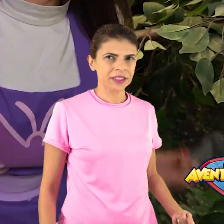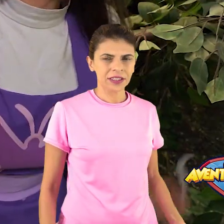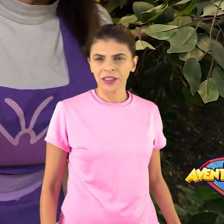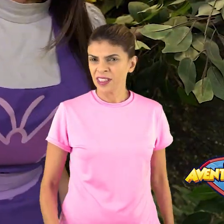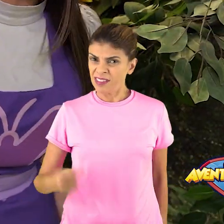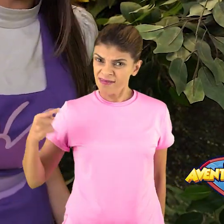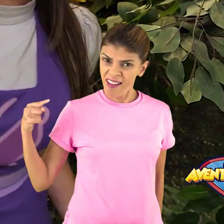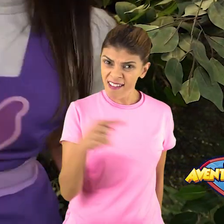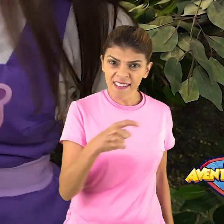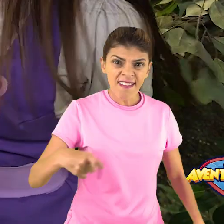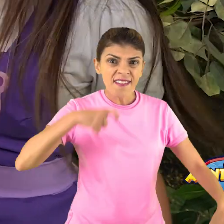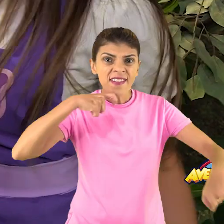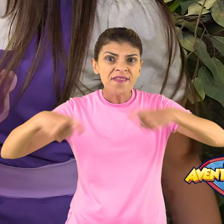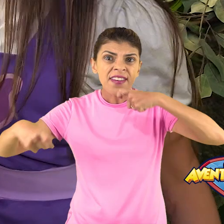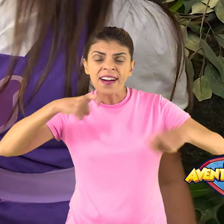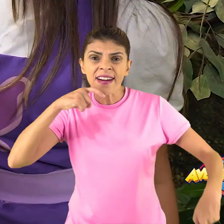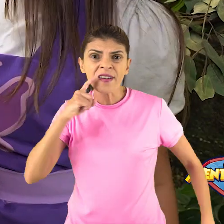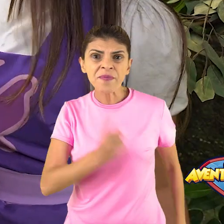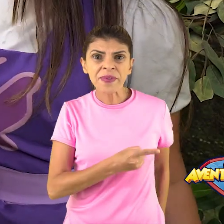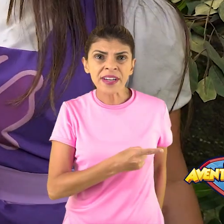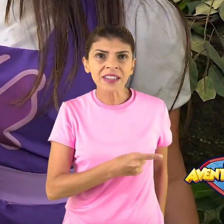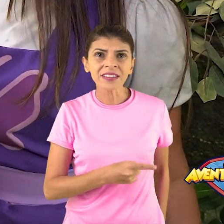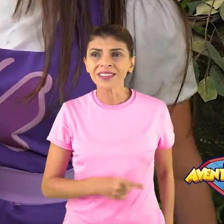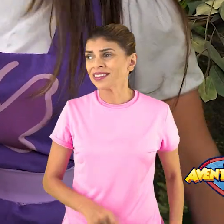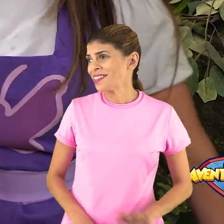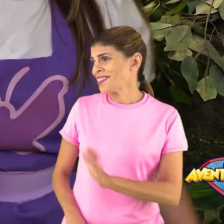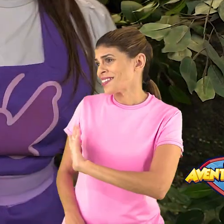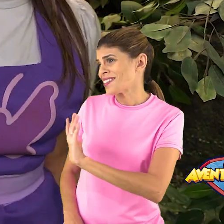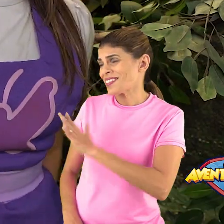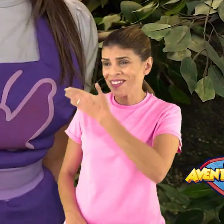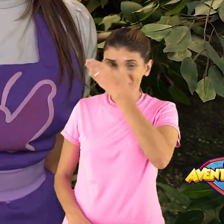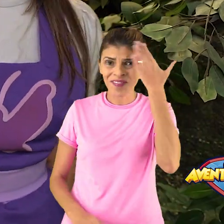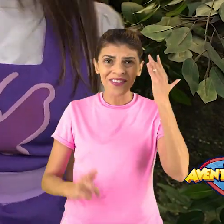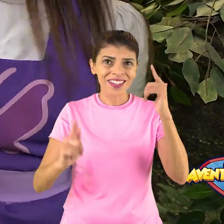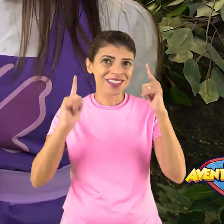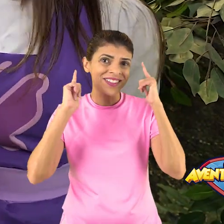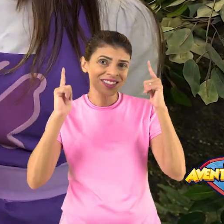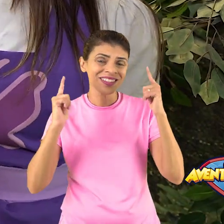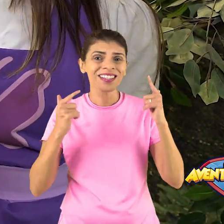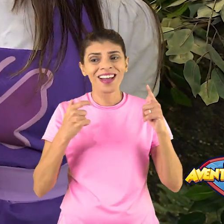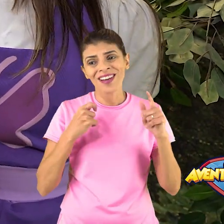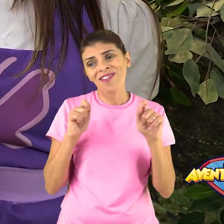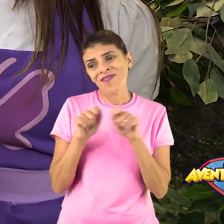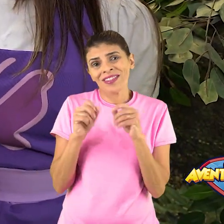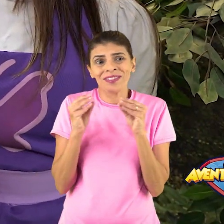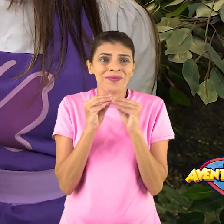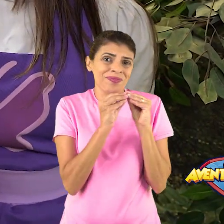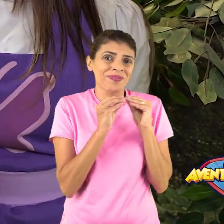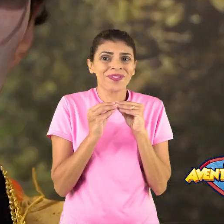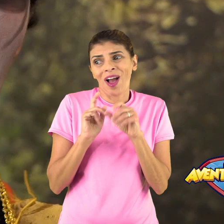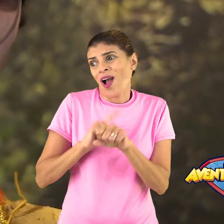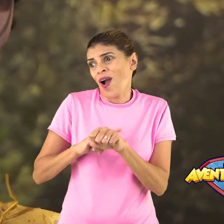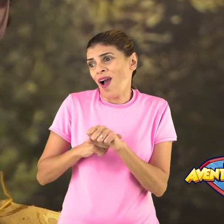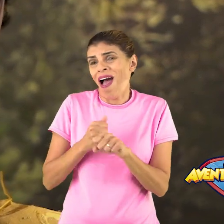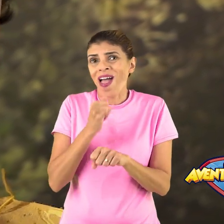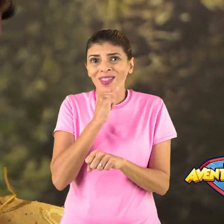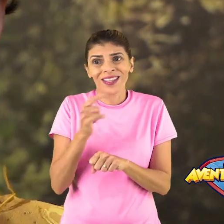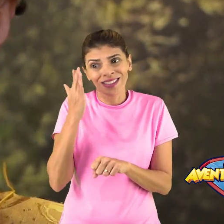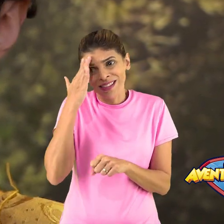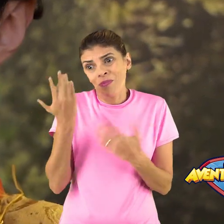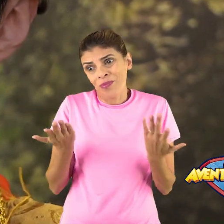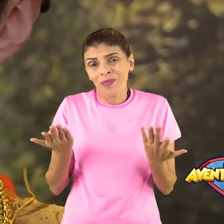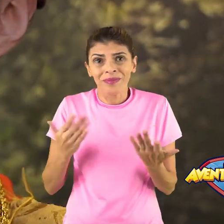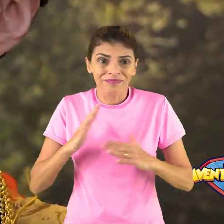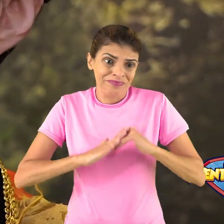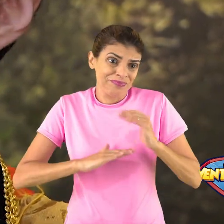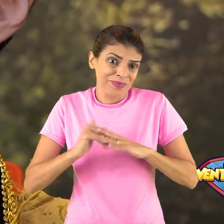É o vampiro! Oi, aventureiros! É que eu faço esses bicos de mágico nas horas vagas! Sabe como é, né?